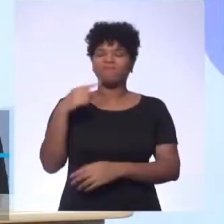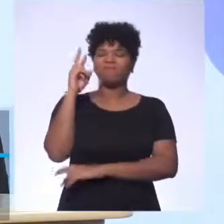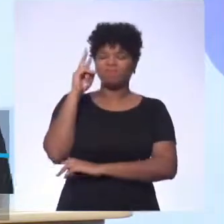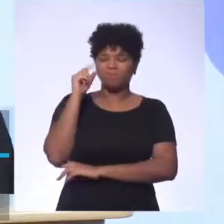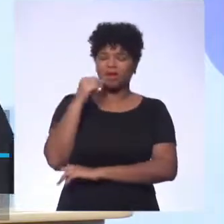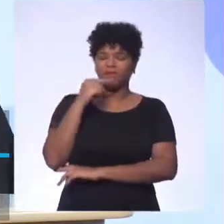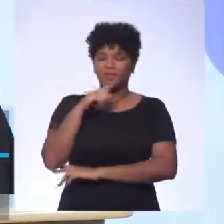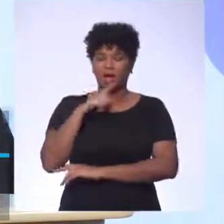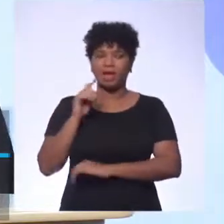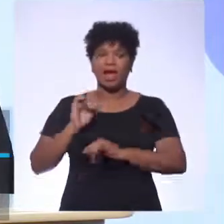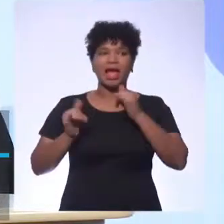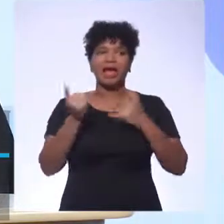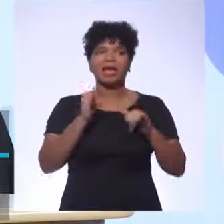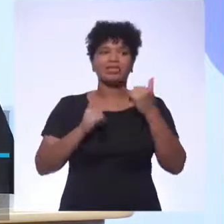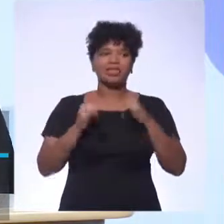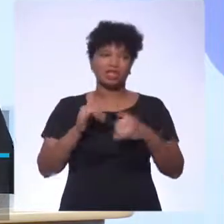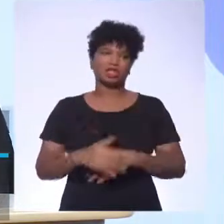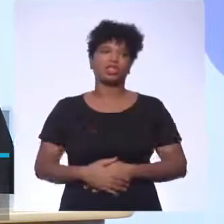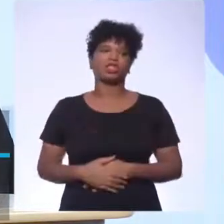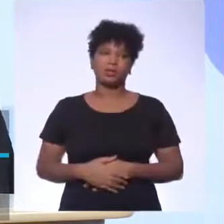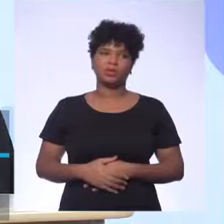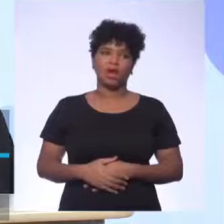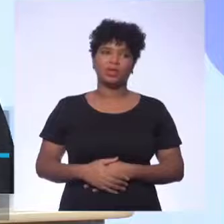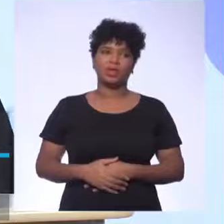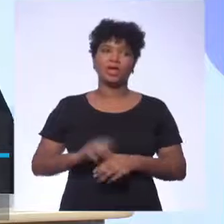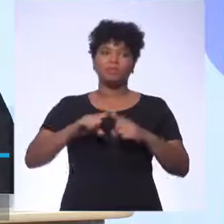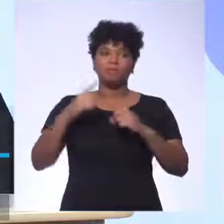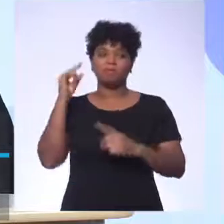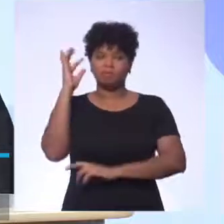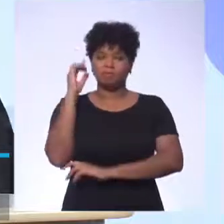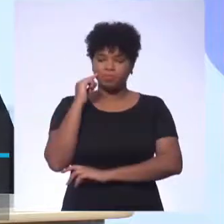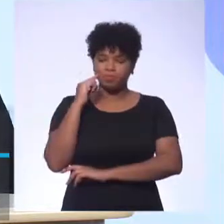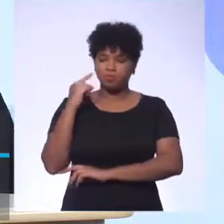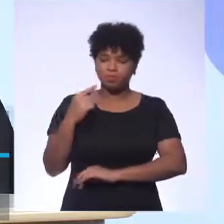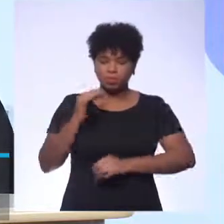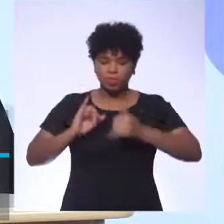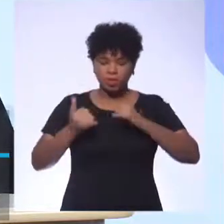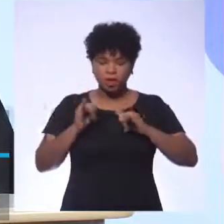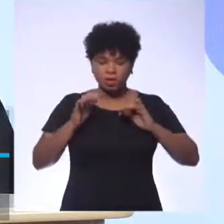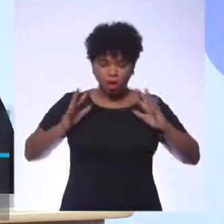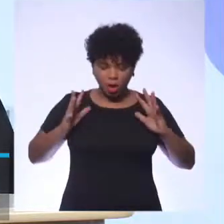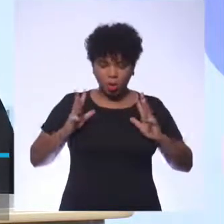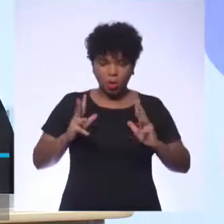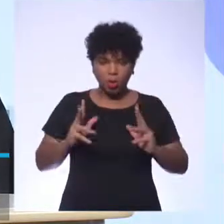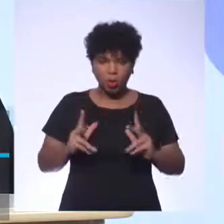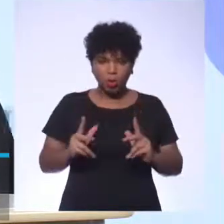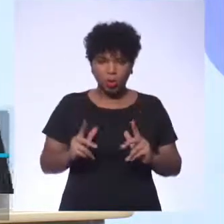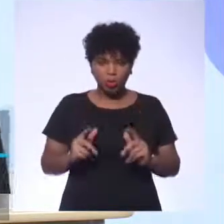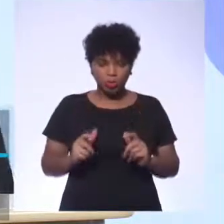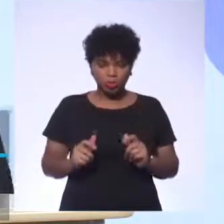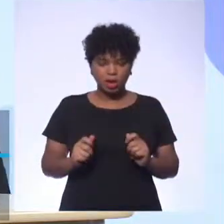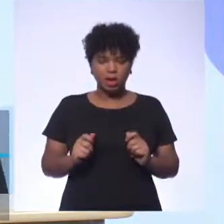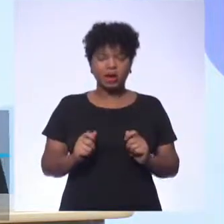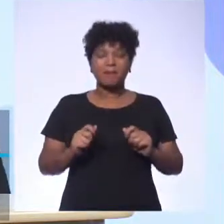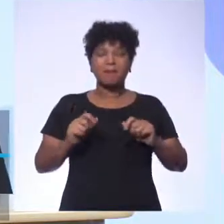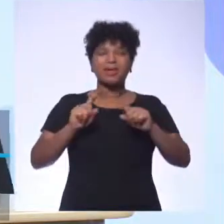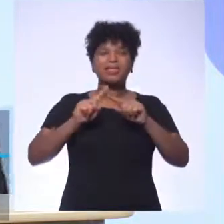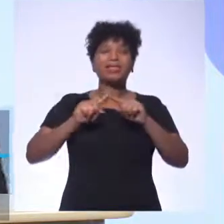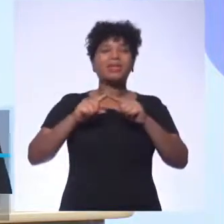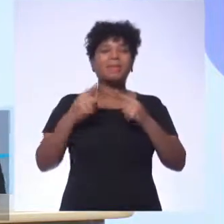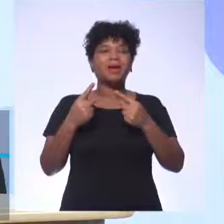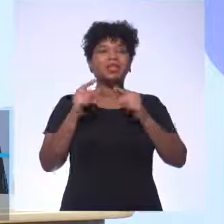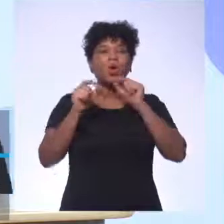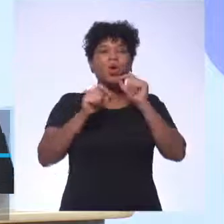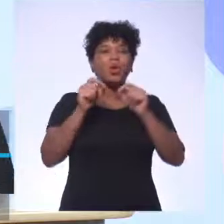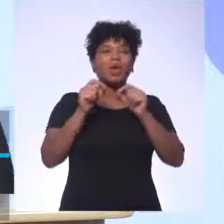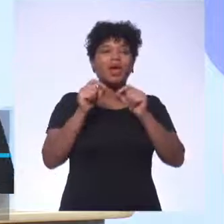energia limpa, ela traz dentro do imaginário da gente, no senso comum, que a energia limpa é aquela que não gera